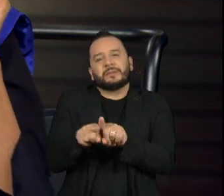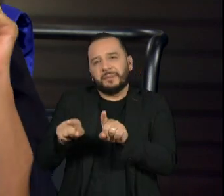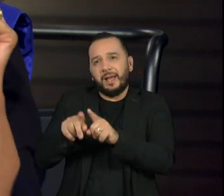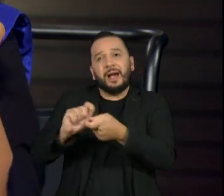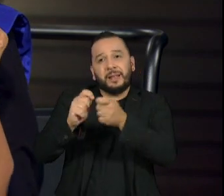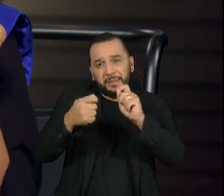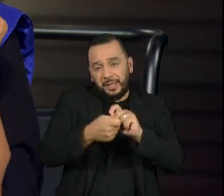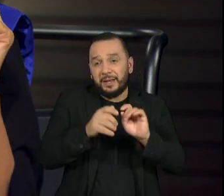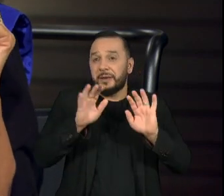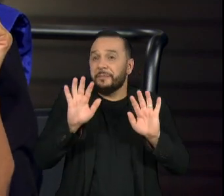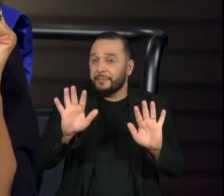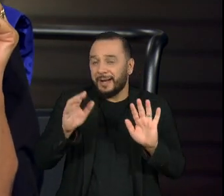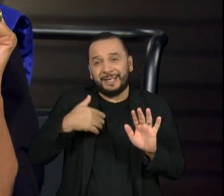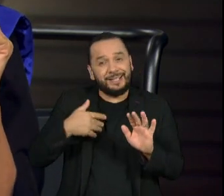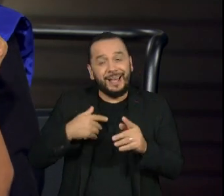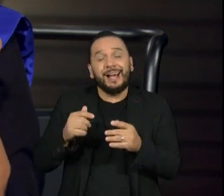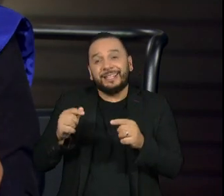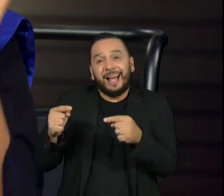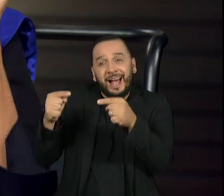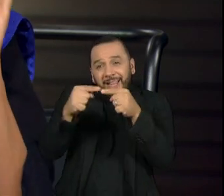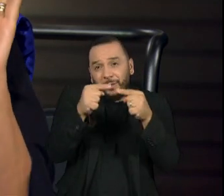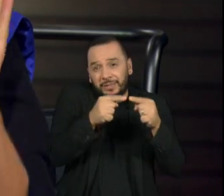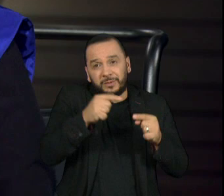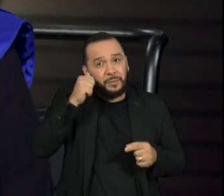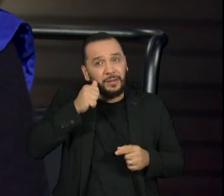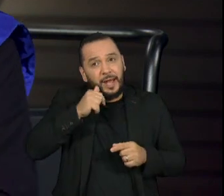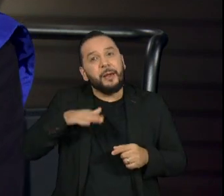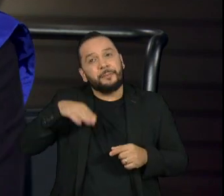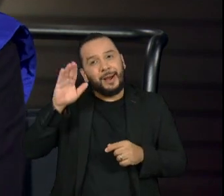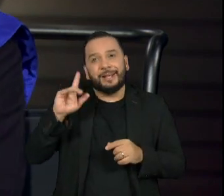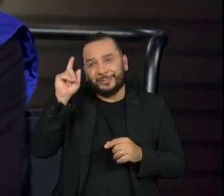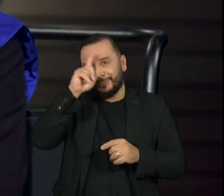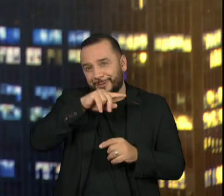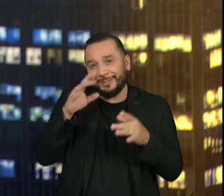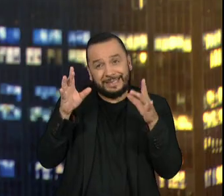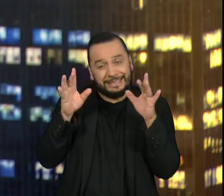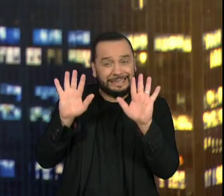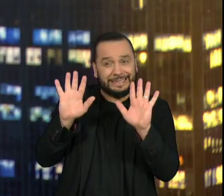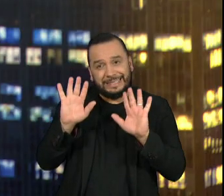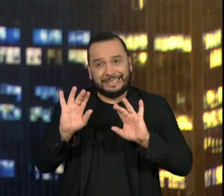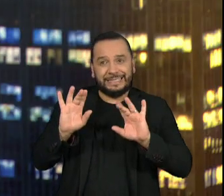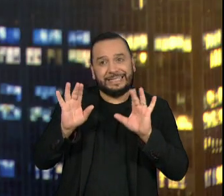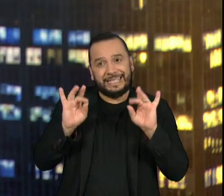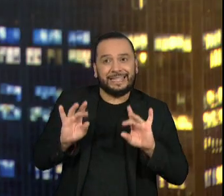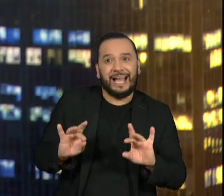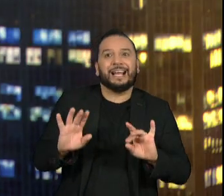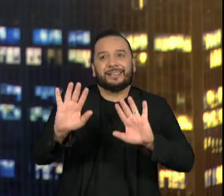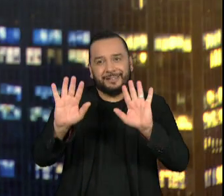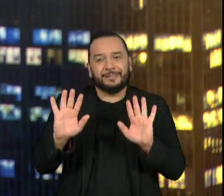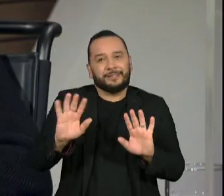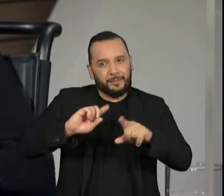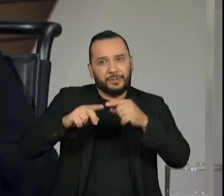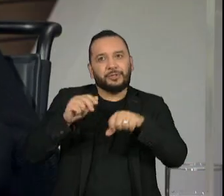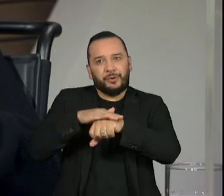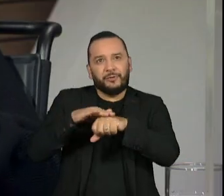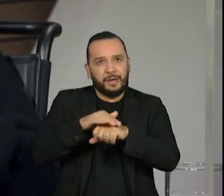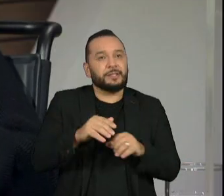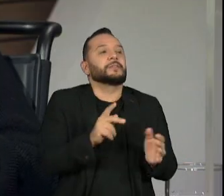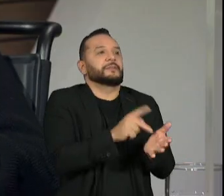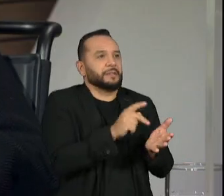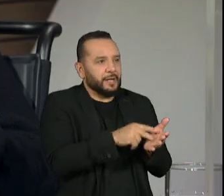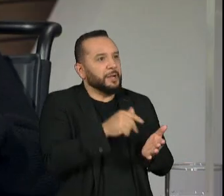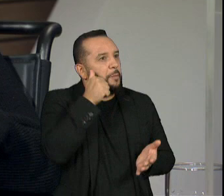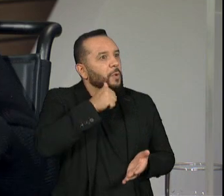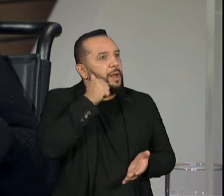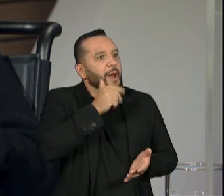mulher que eu já acho que são mais delicadas, né? Acho que a gente vai falar disso Sem ainda. dúvida, a cobrança, né, é maior. Maíra. Exatamente. As roupas,